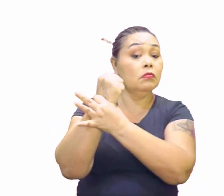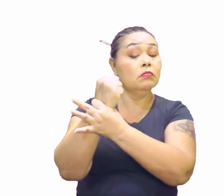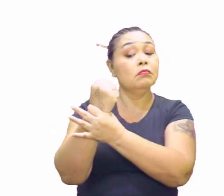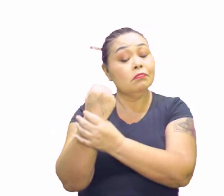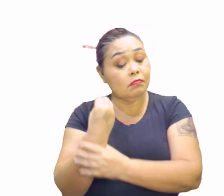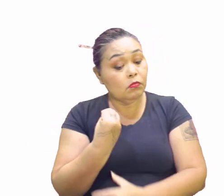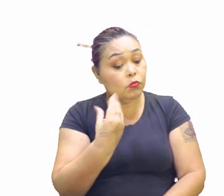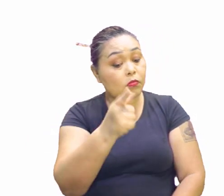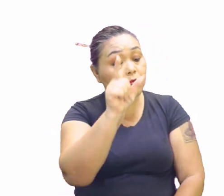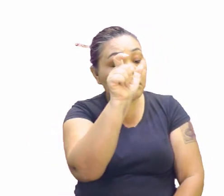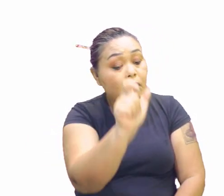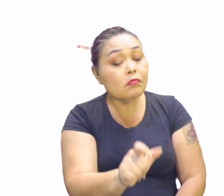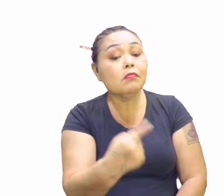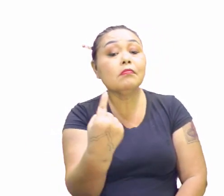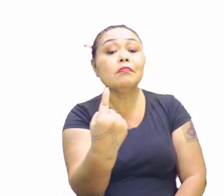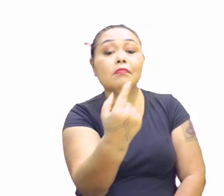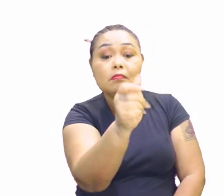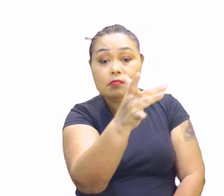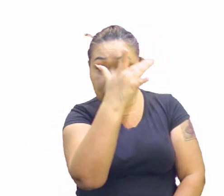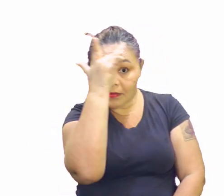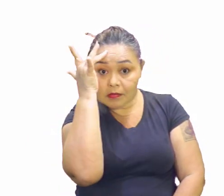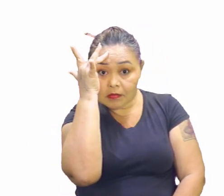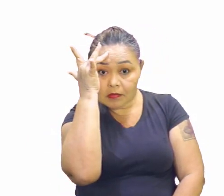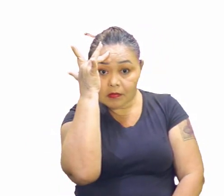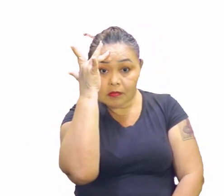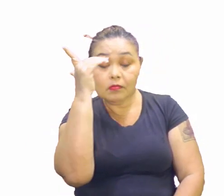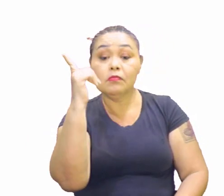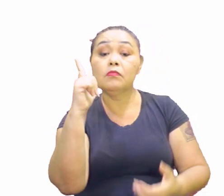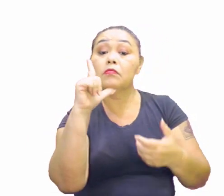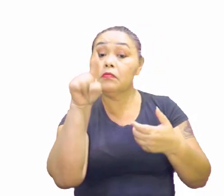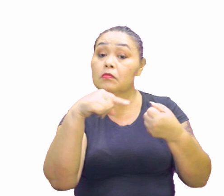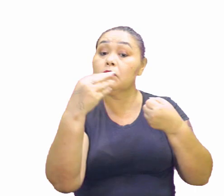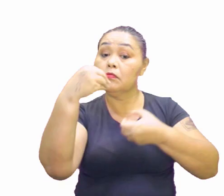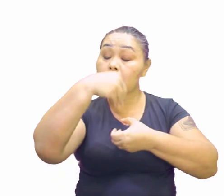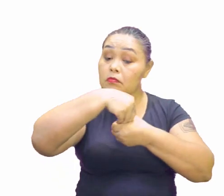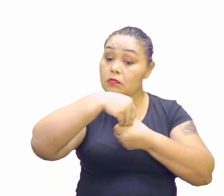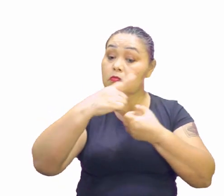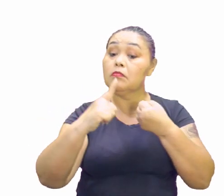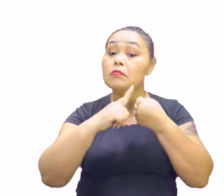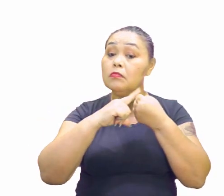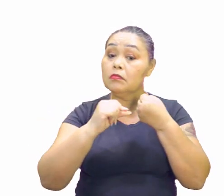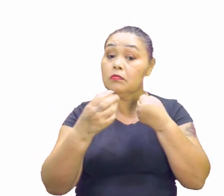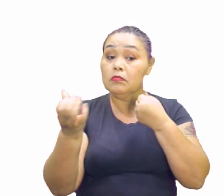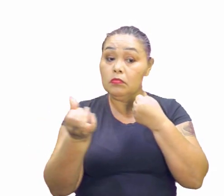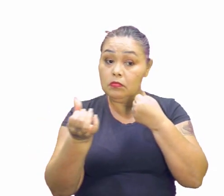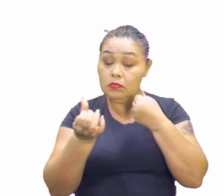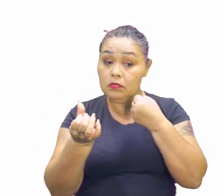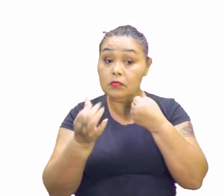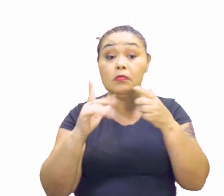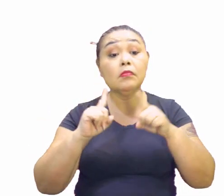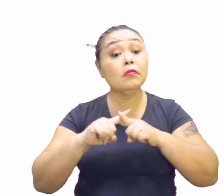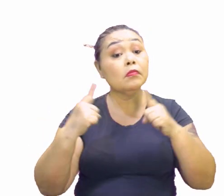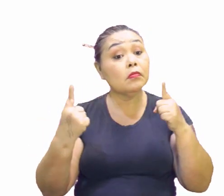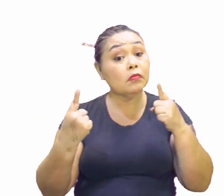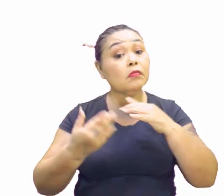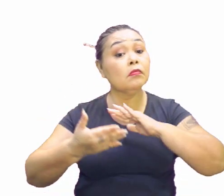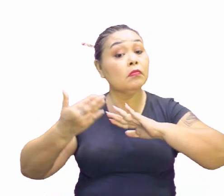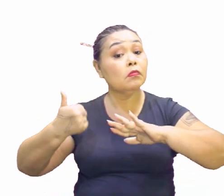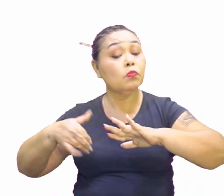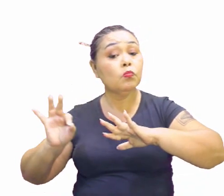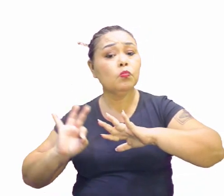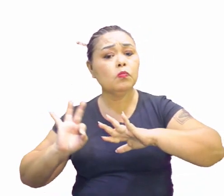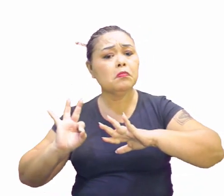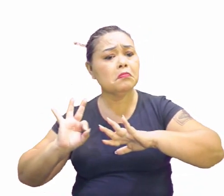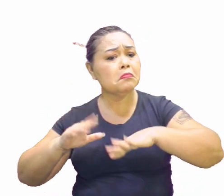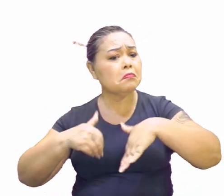são garantidos ao indivíduo no seu artigo 6º. Entretanto, tal prerrogativa